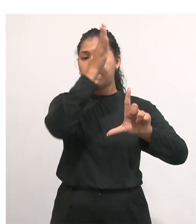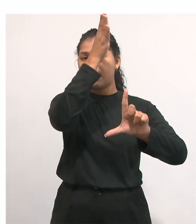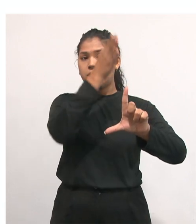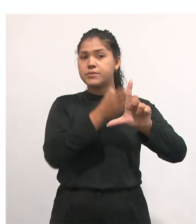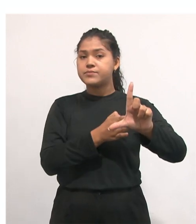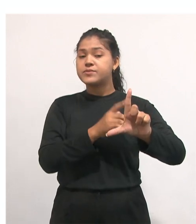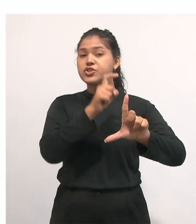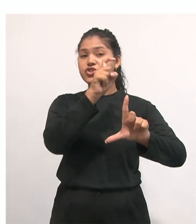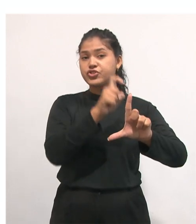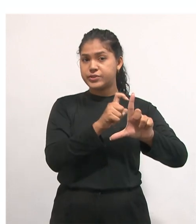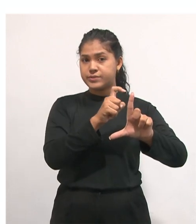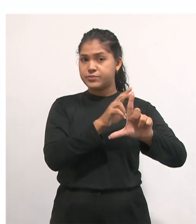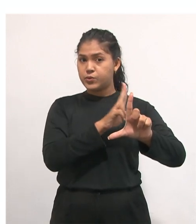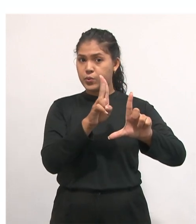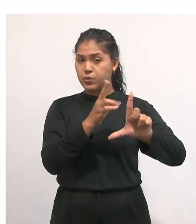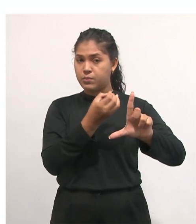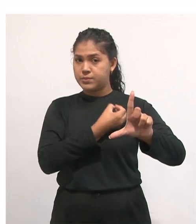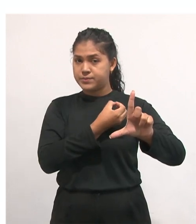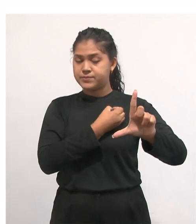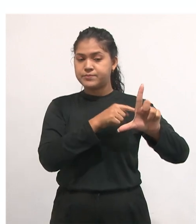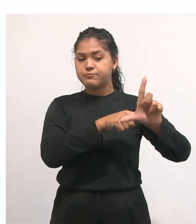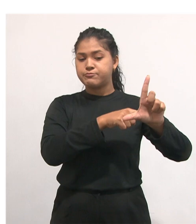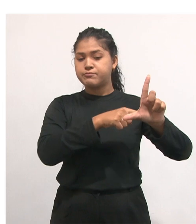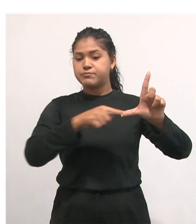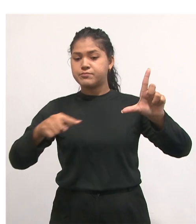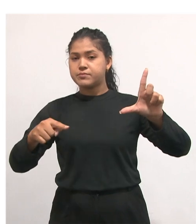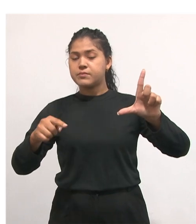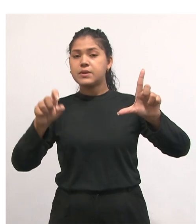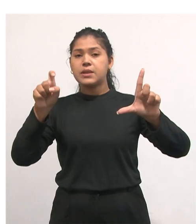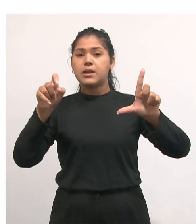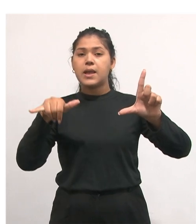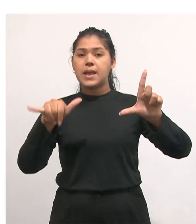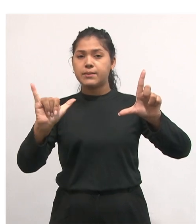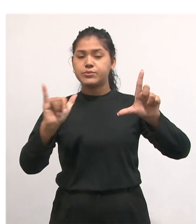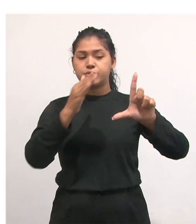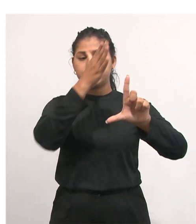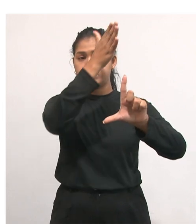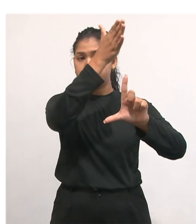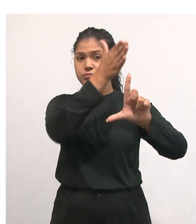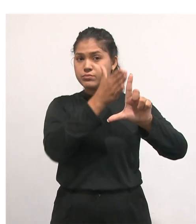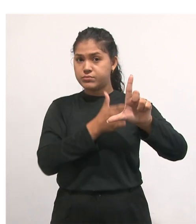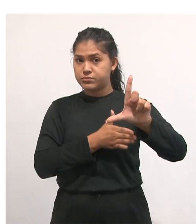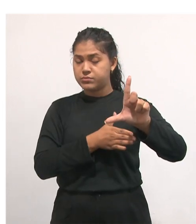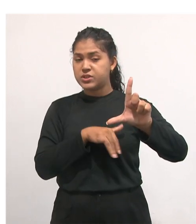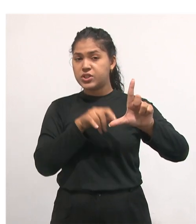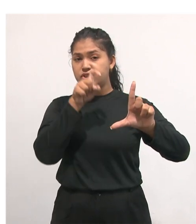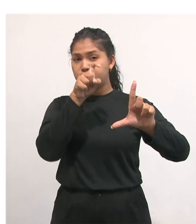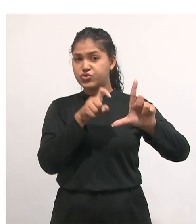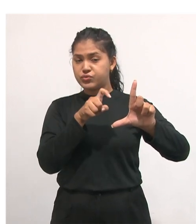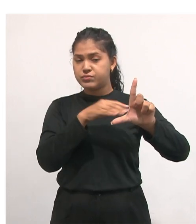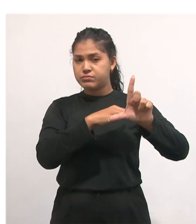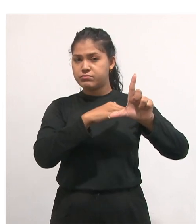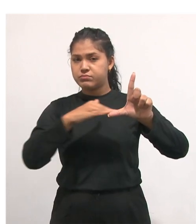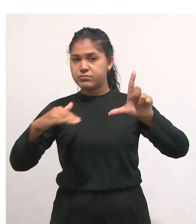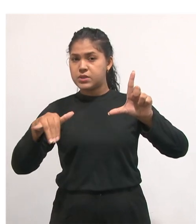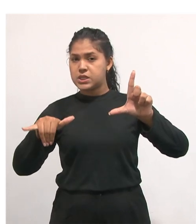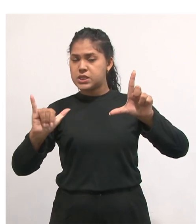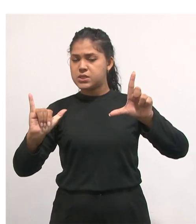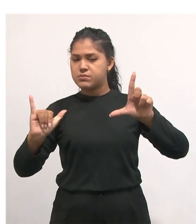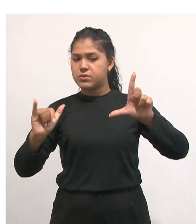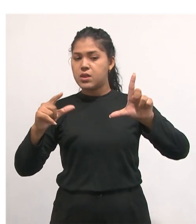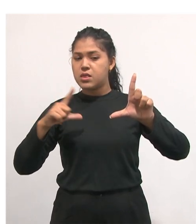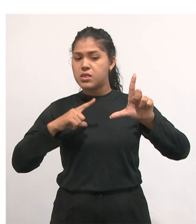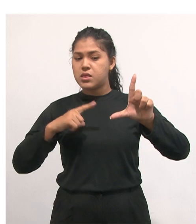Y. Então, ó, no gráfico eixo X, eixo Y aqui, que vocês estão vendo, nós temos duas variáveis. Quais são as